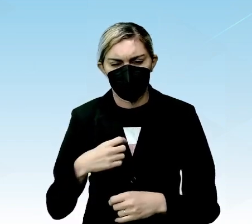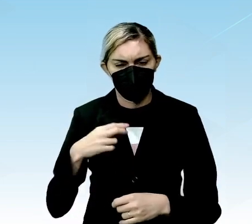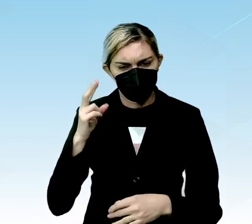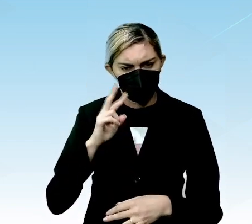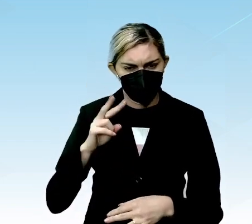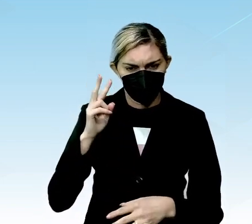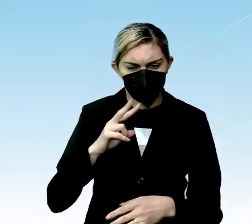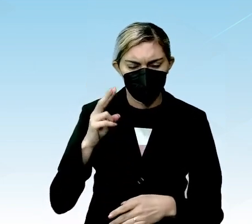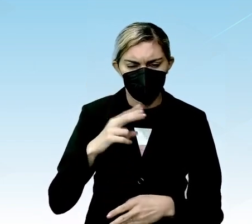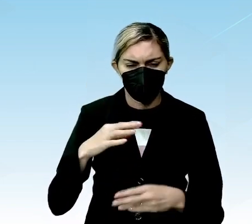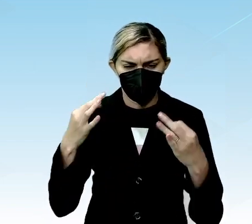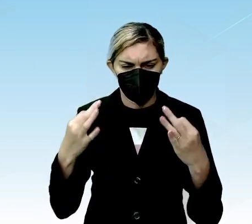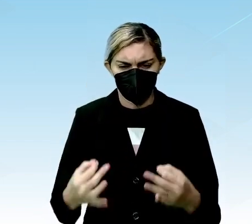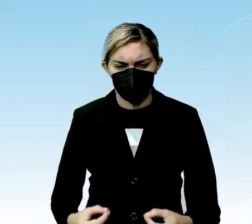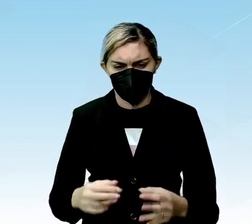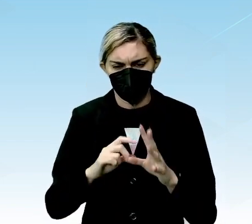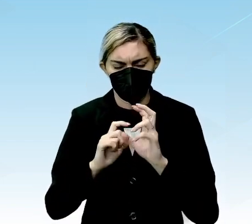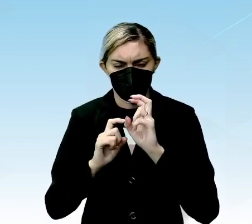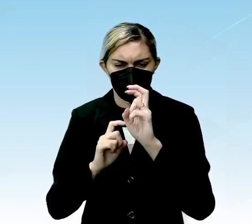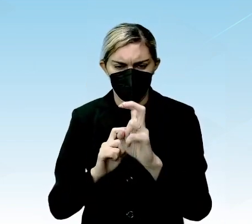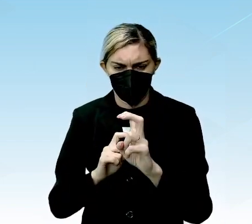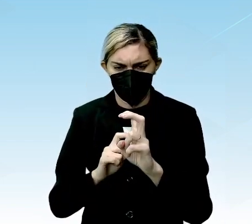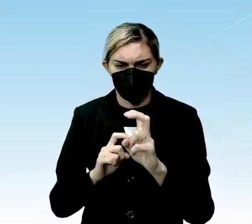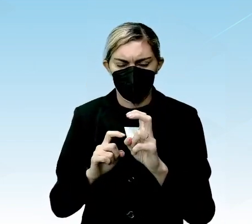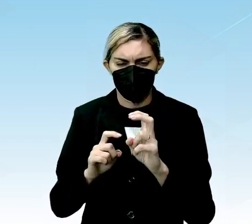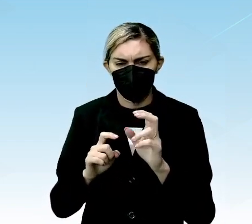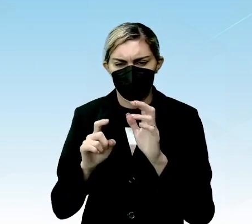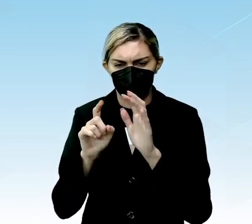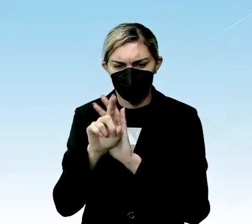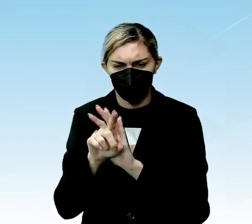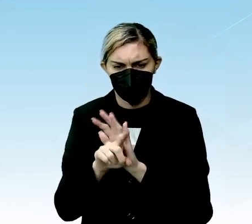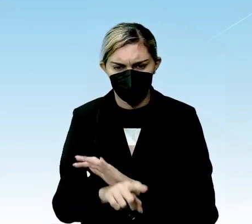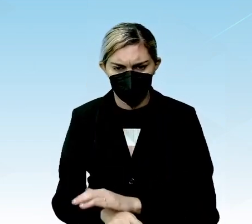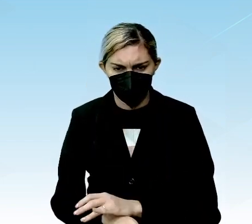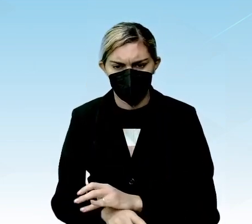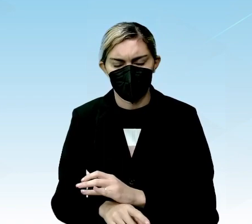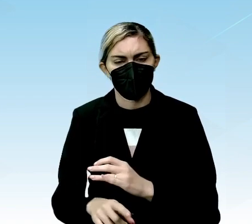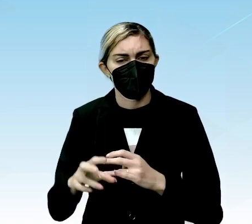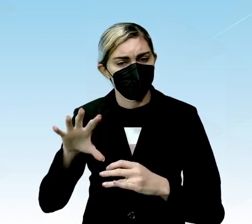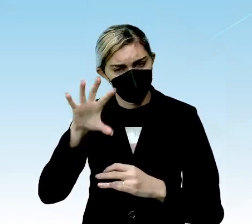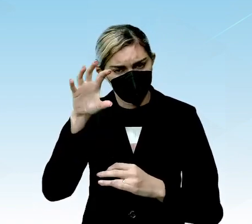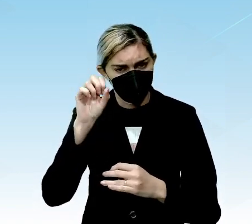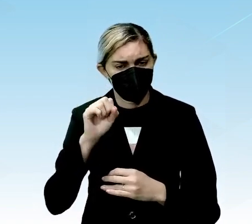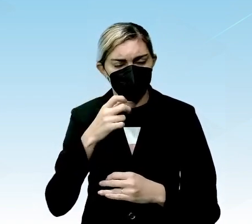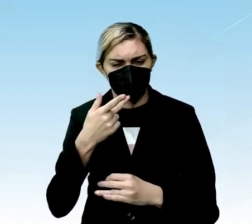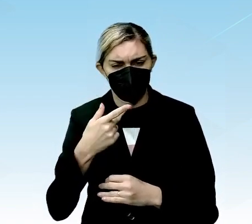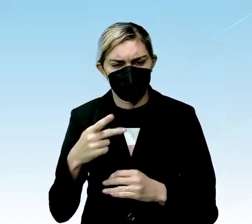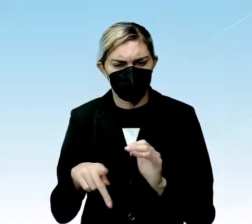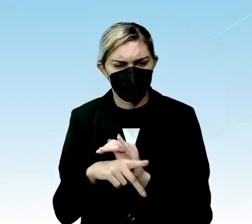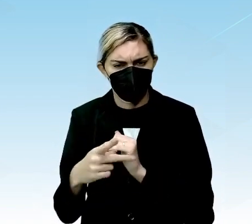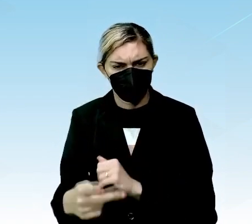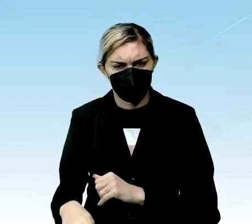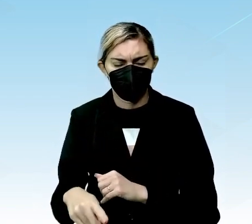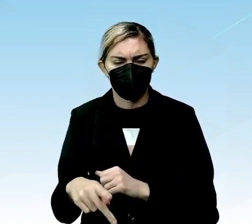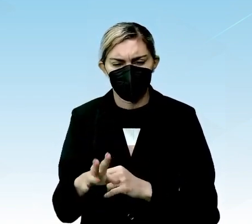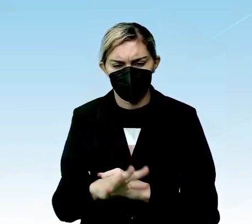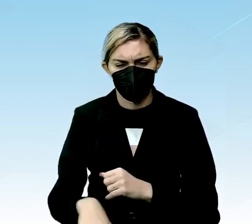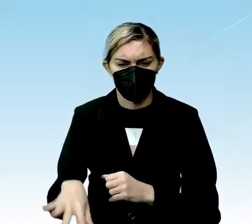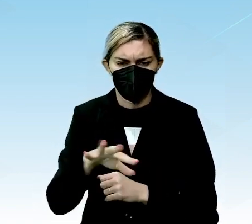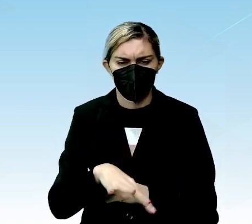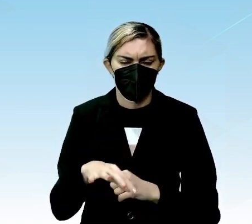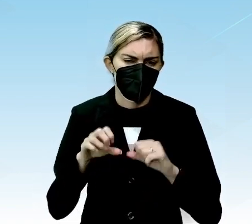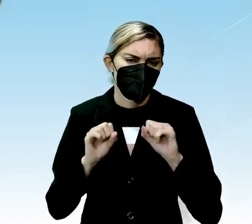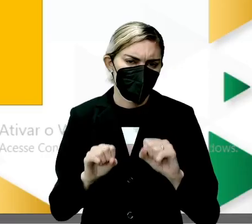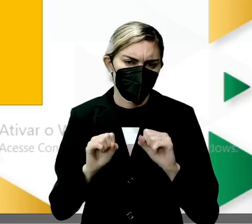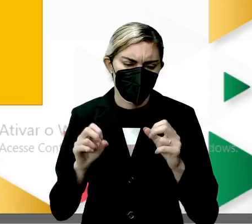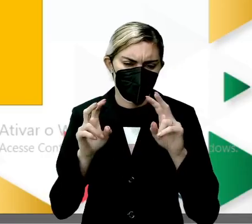lembrar justamente o que? 5. Penta. Então, Pentateuco Espírita fazem parte, respectivamente,